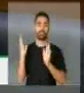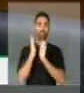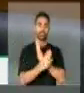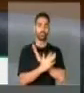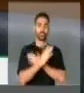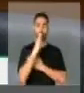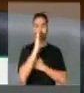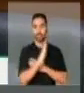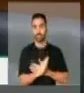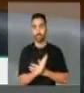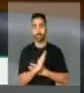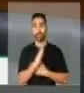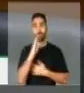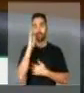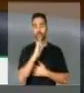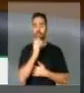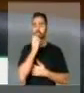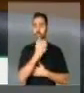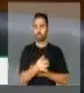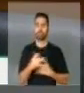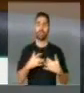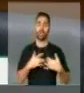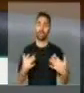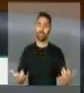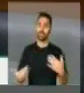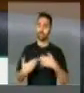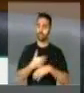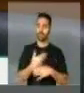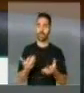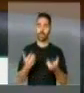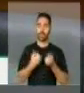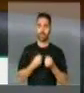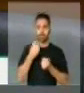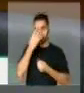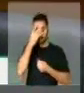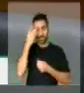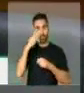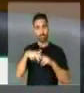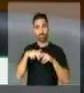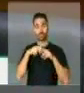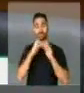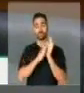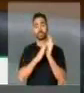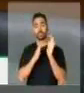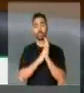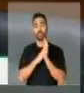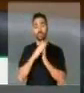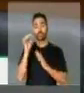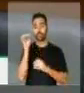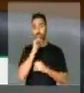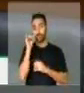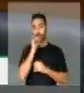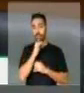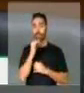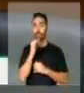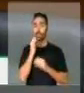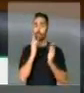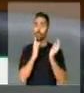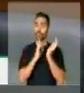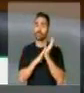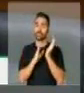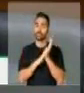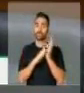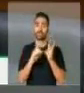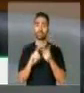Esse lado bom que o Brasil tem de receber aqueles que aqui são acolhidos. Por isso, parabéns à Itália pelo aniversário da sua república e o